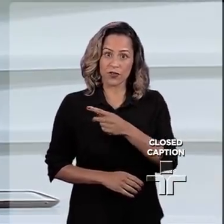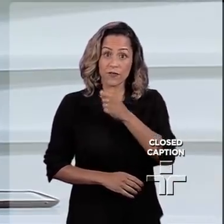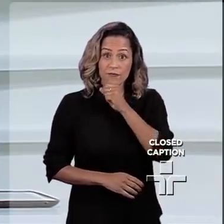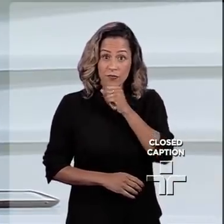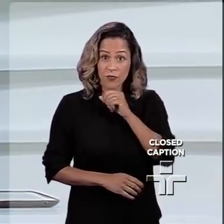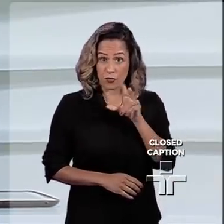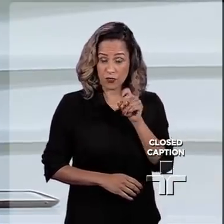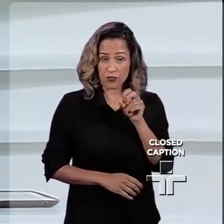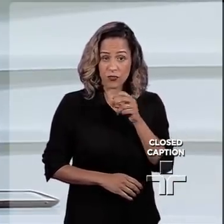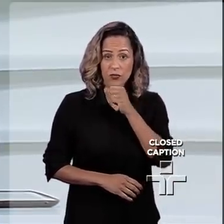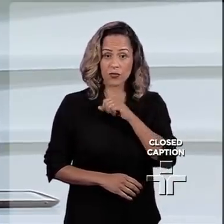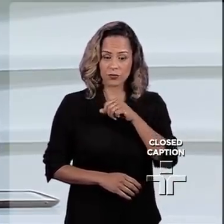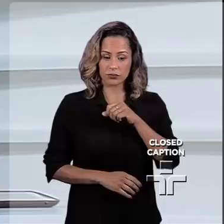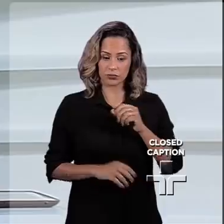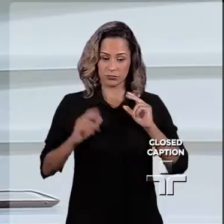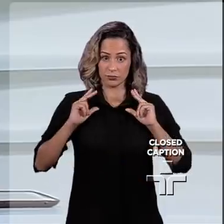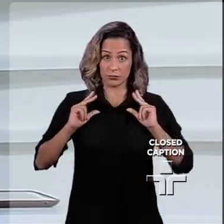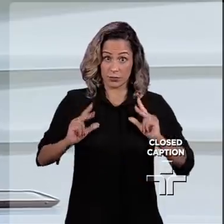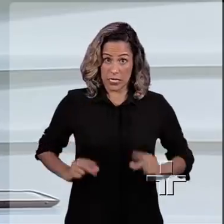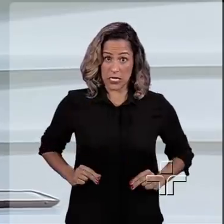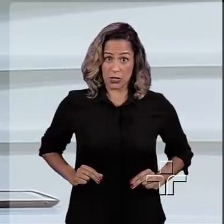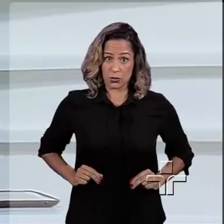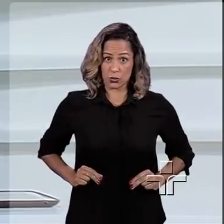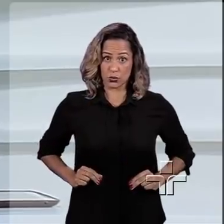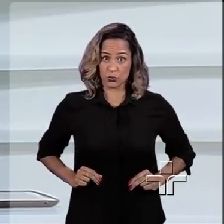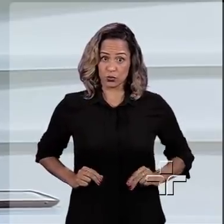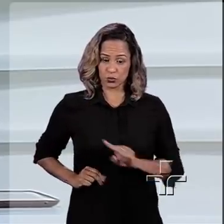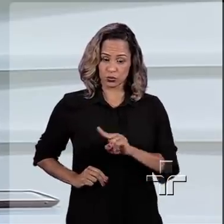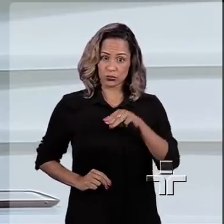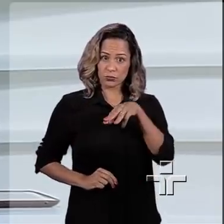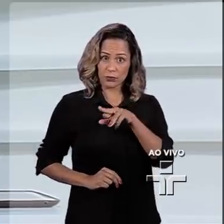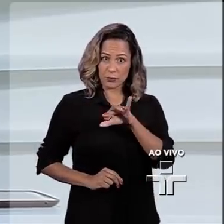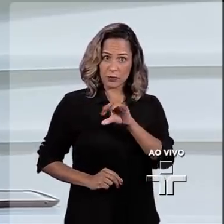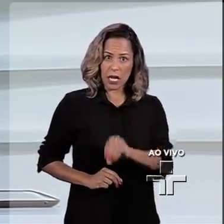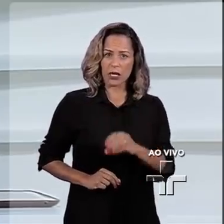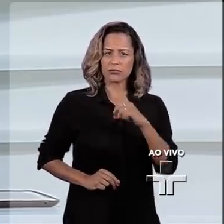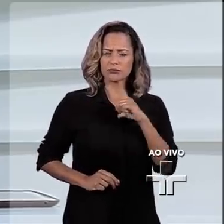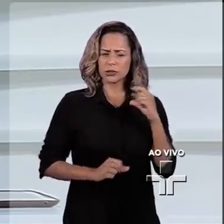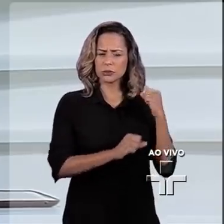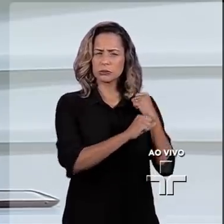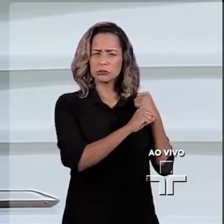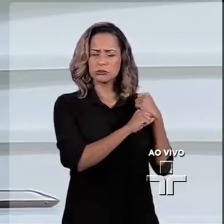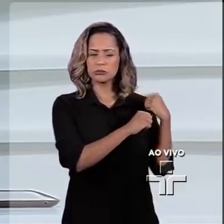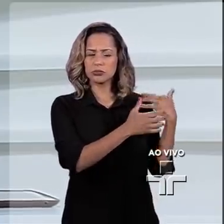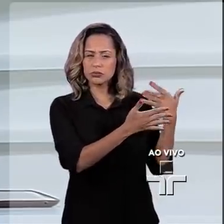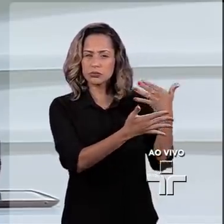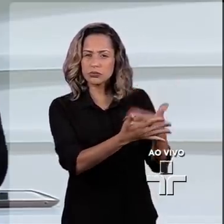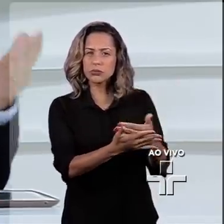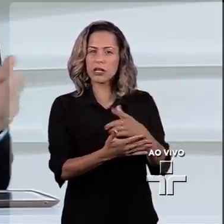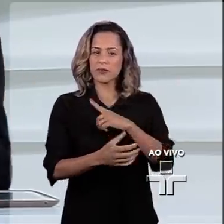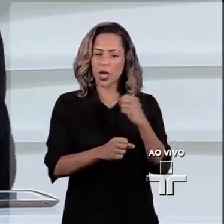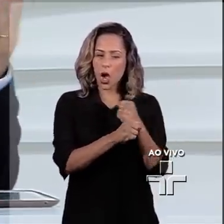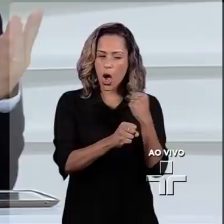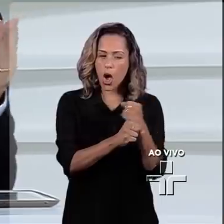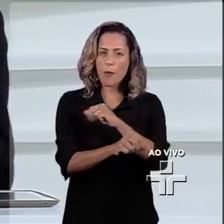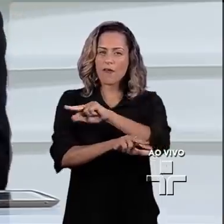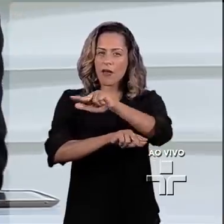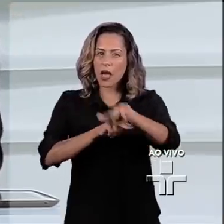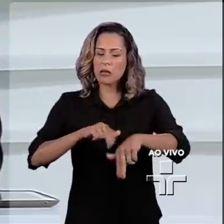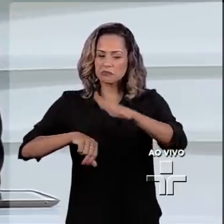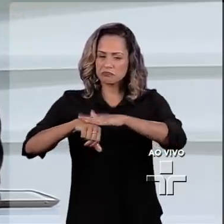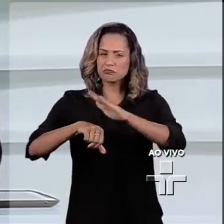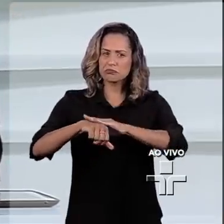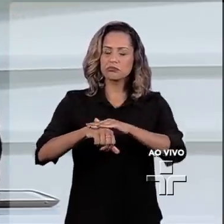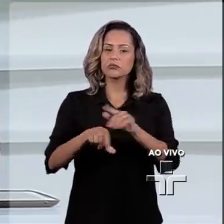Mário, deixou algumas marcas com obras, realizações. Podemos dizer que outros prefeitos também deixaram, o